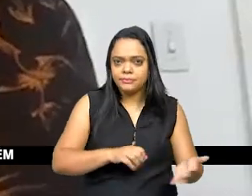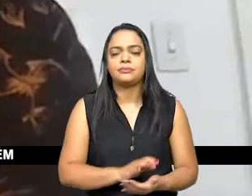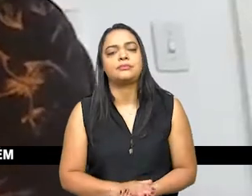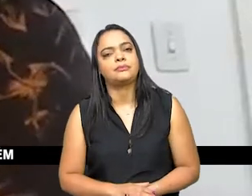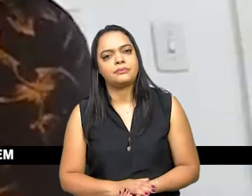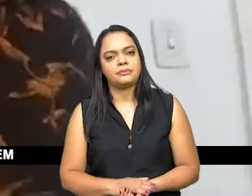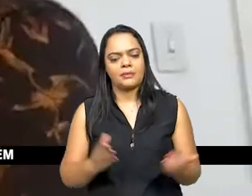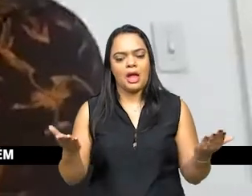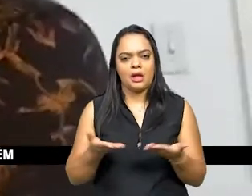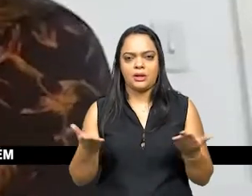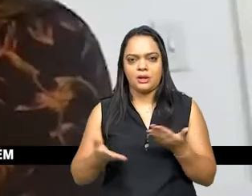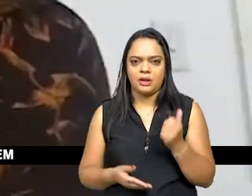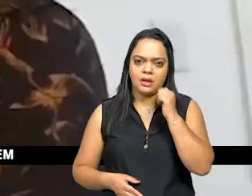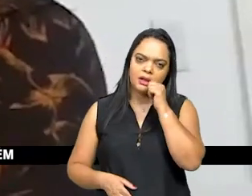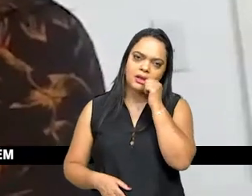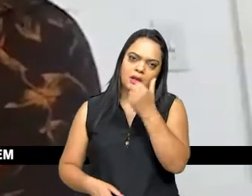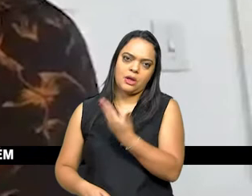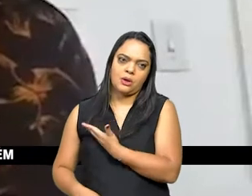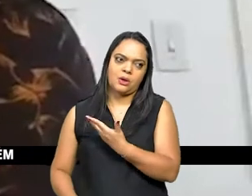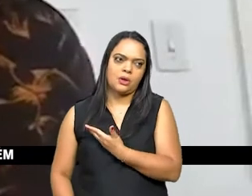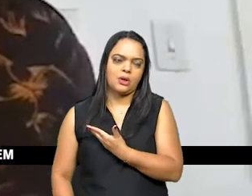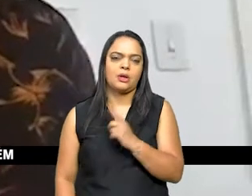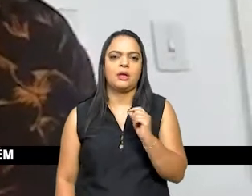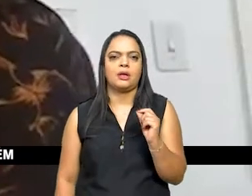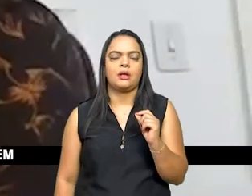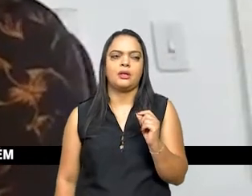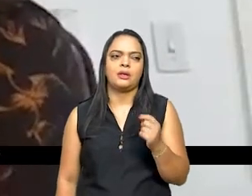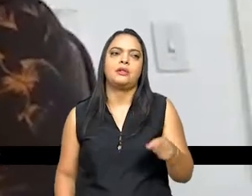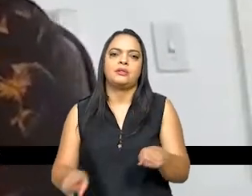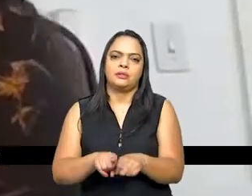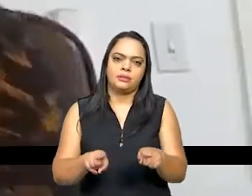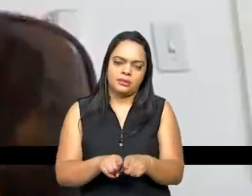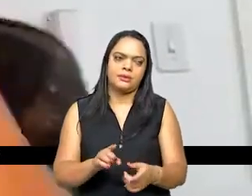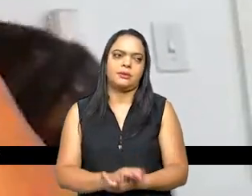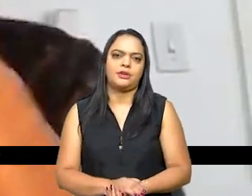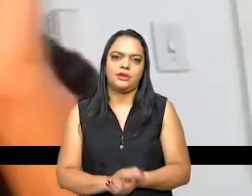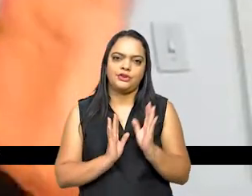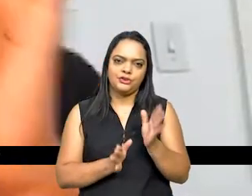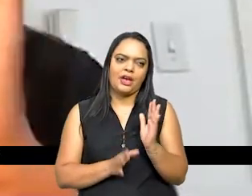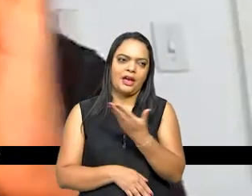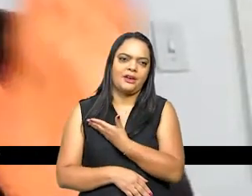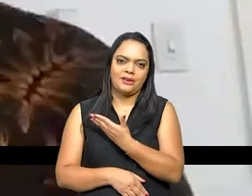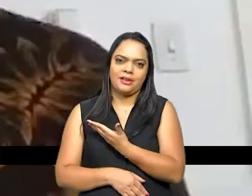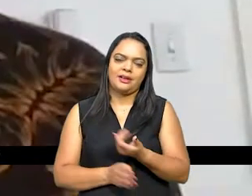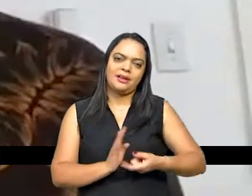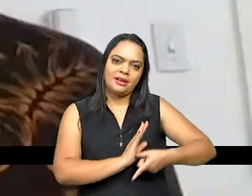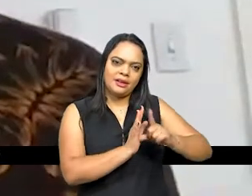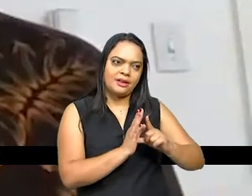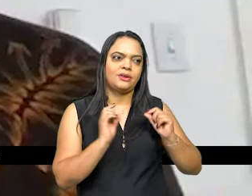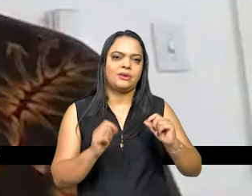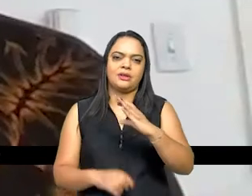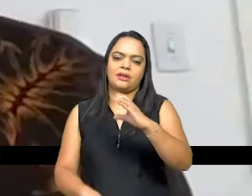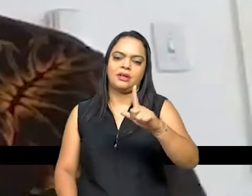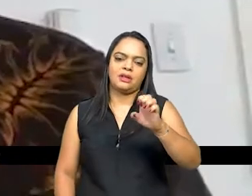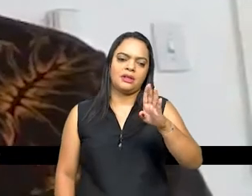agora colega, Kleber, durante muito tempo foi meu orientando, agora é um colega também, já era um colega na época que era orientando. O Kleber Leão,